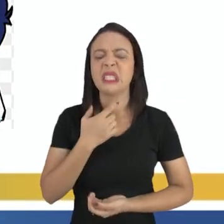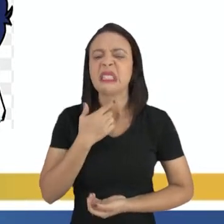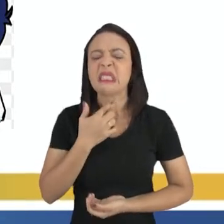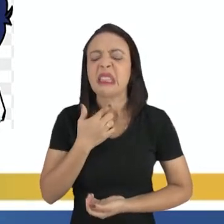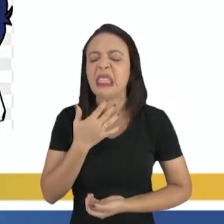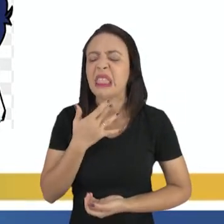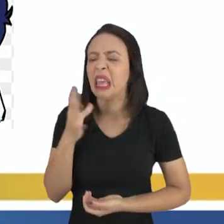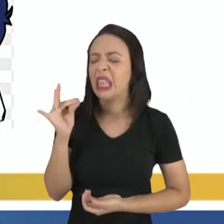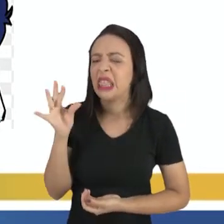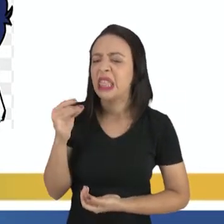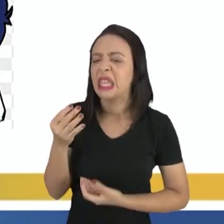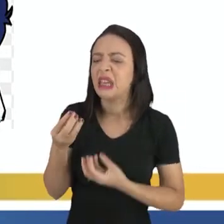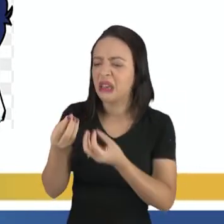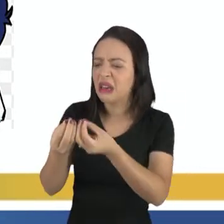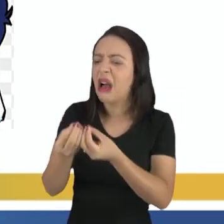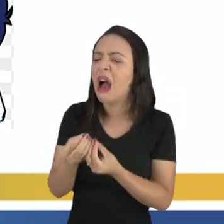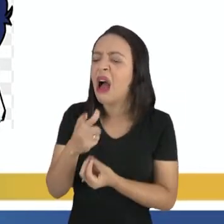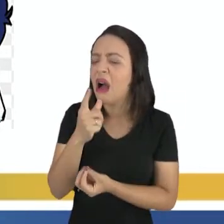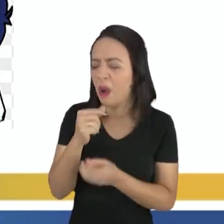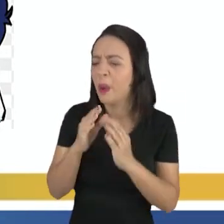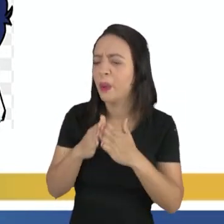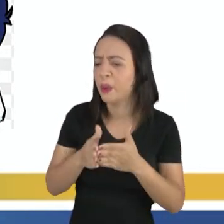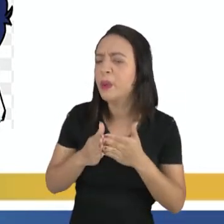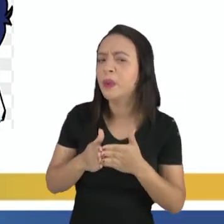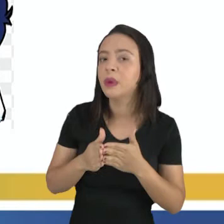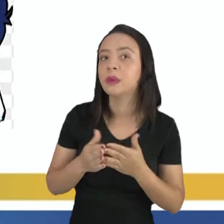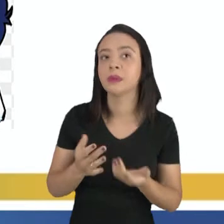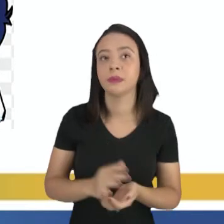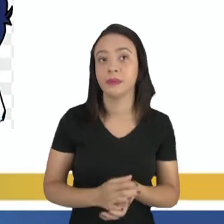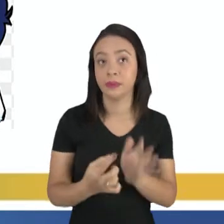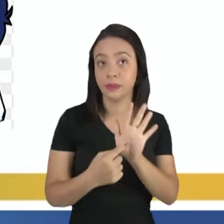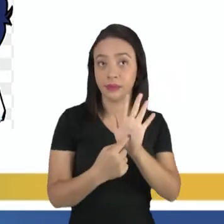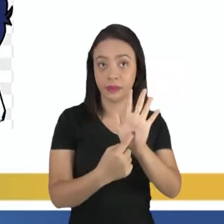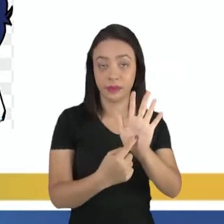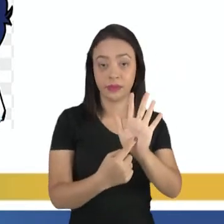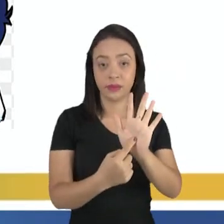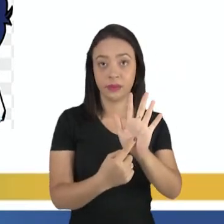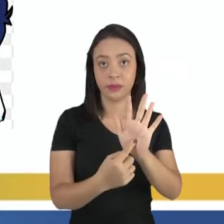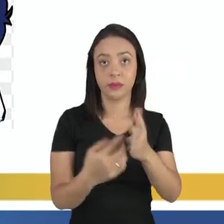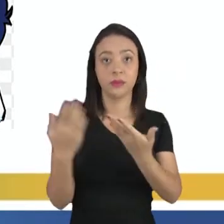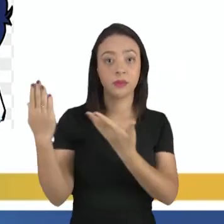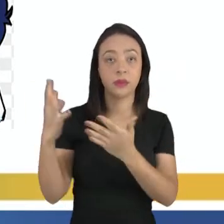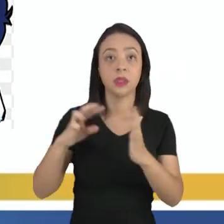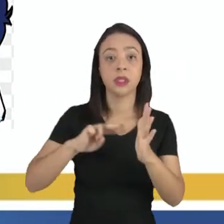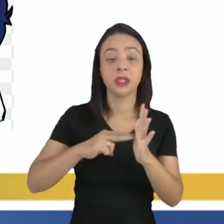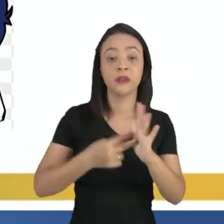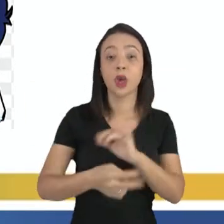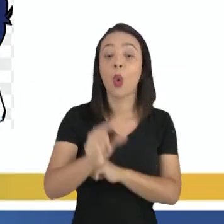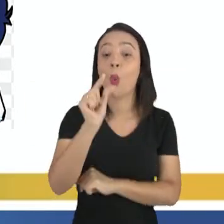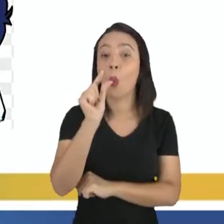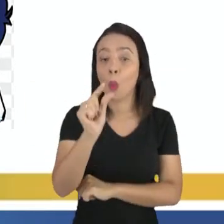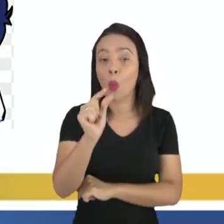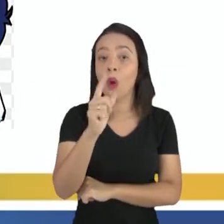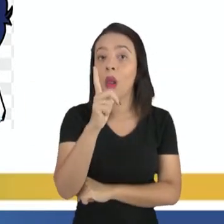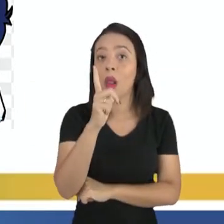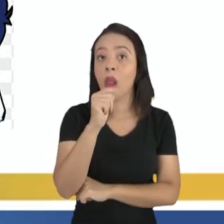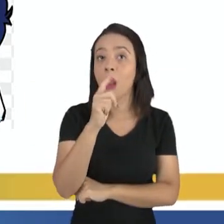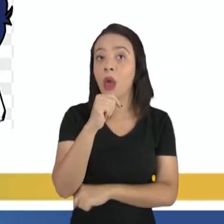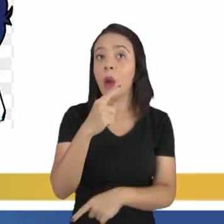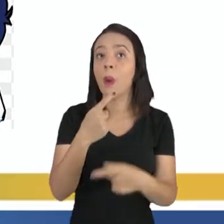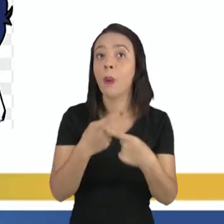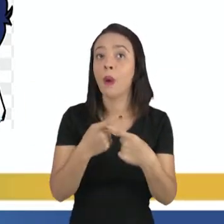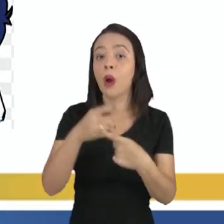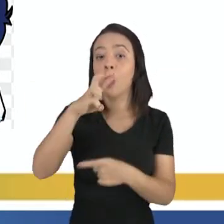Me dê um pouco de água, por favor. Então tá aí destacado some water, que é um pouco de água, justamente porque